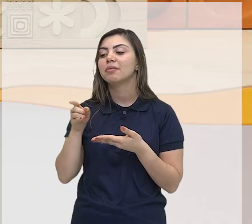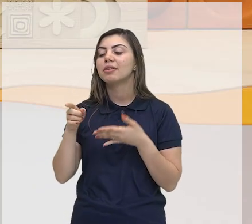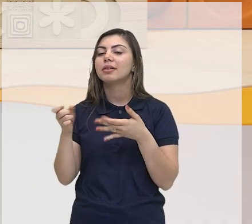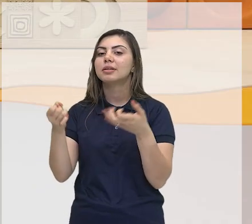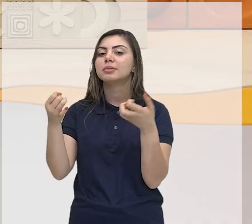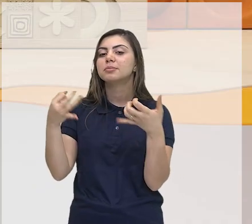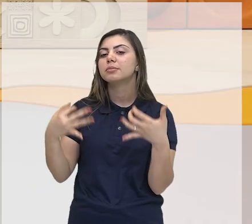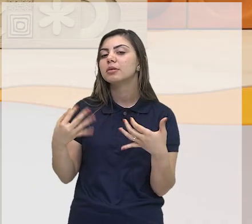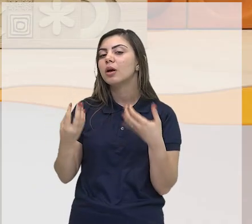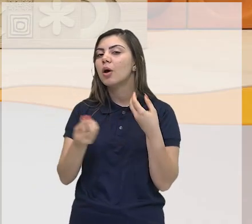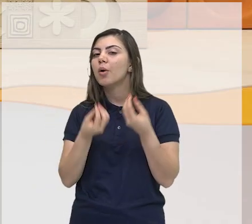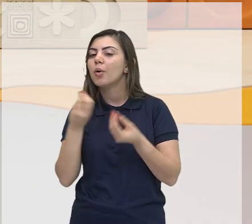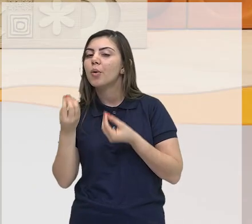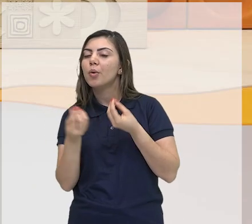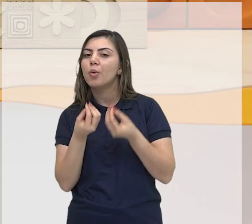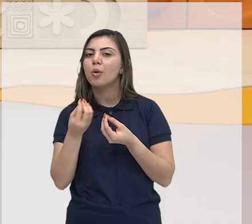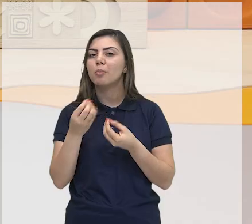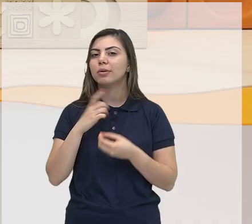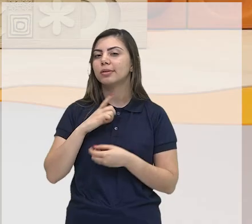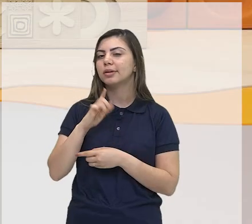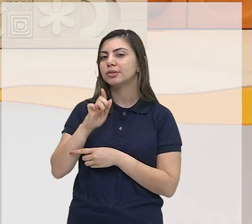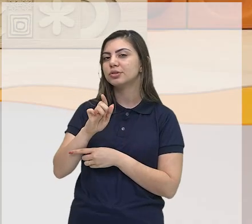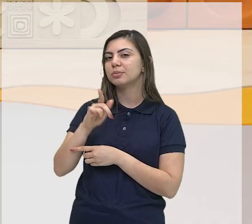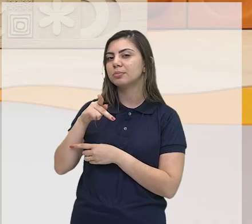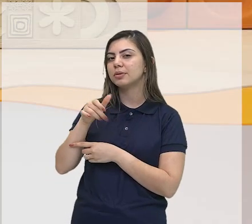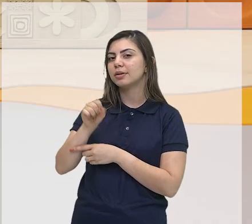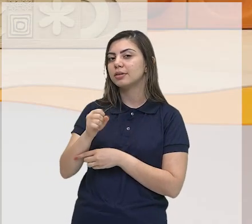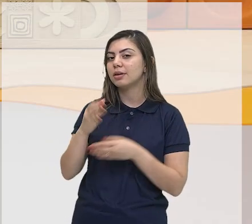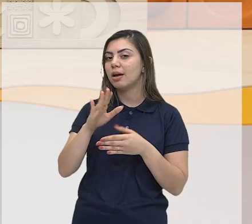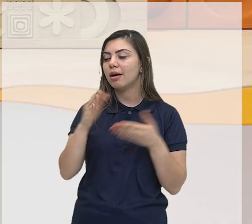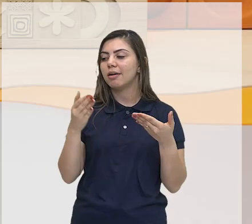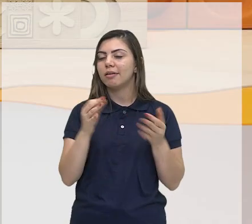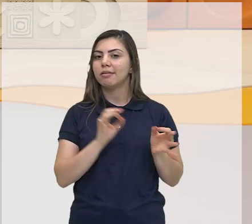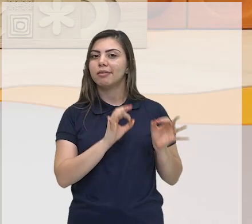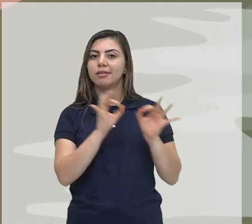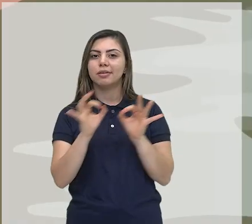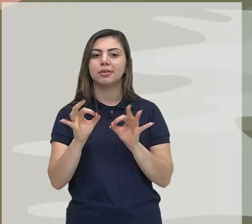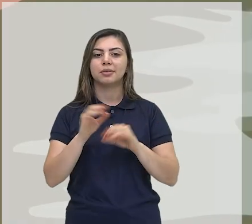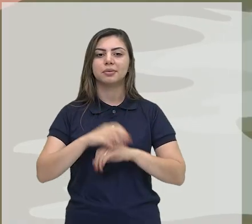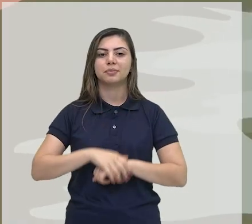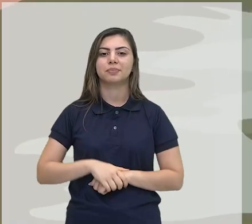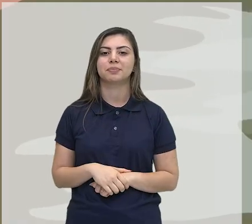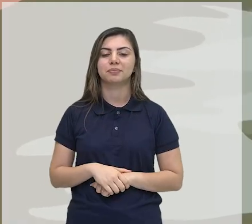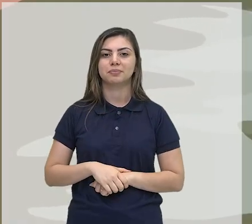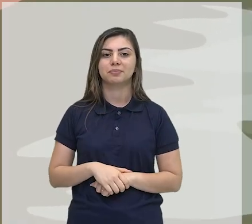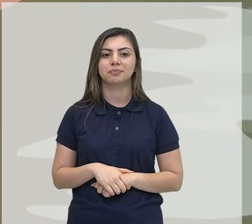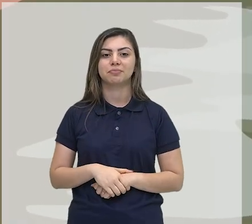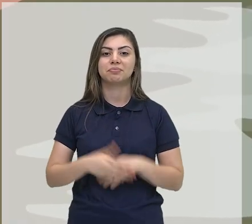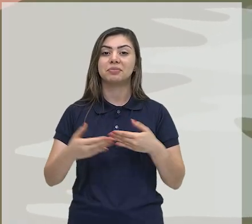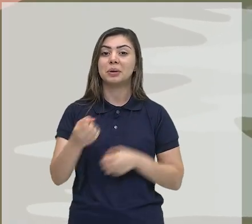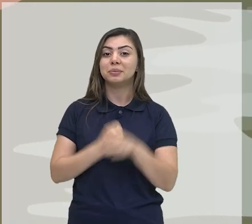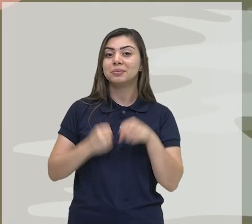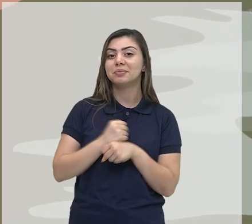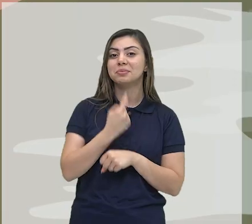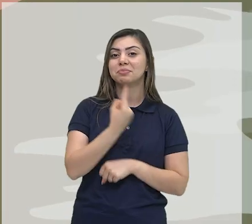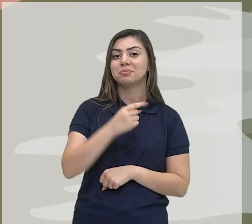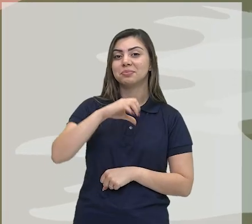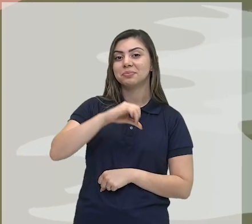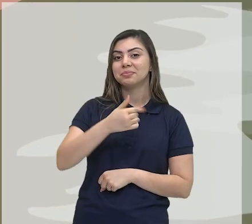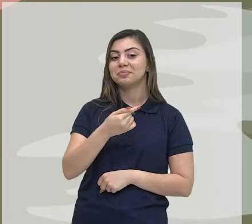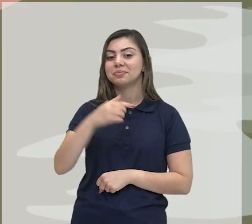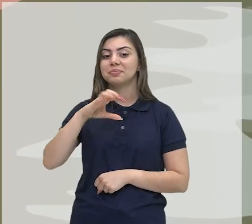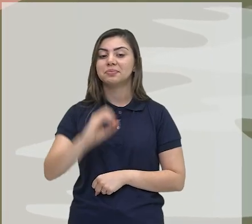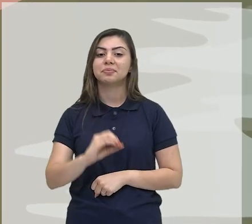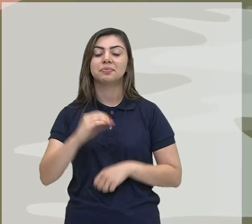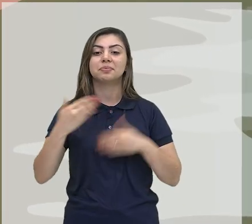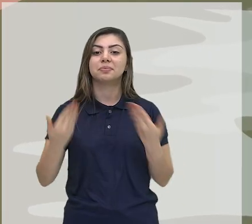explicando como é que funciona um GPS. Vamos acompanhar o nosso curumim. Lá nos anos 1970,